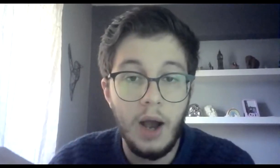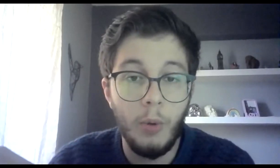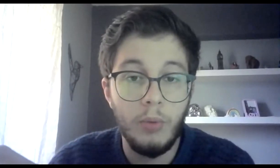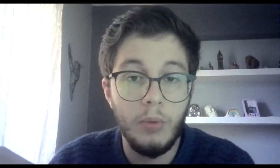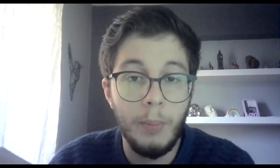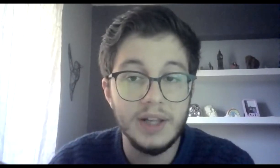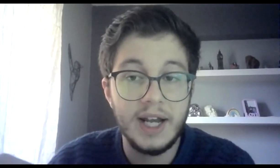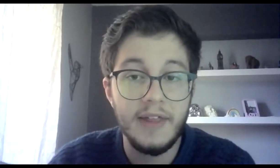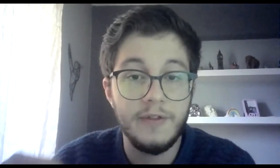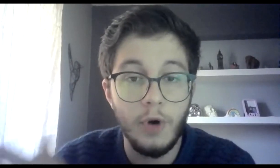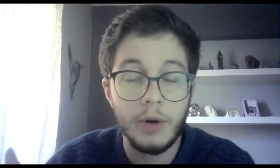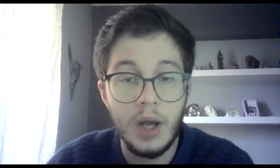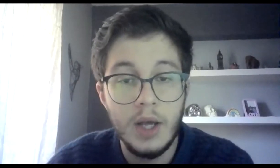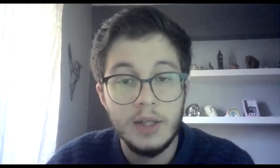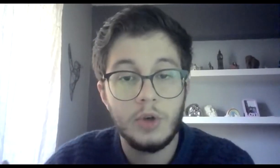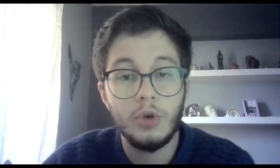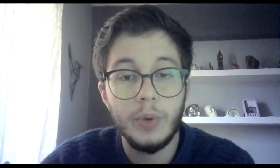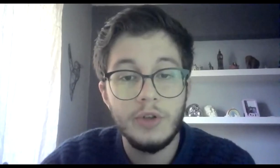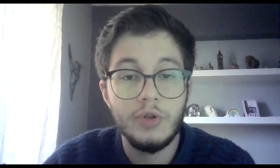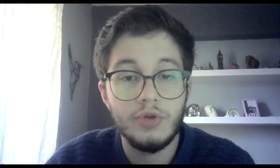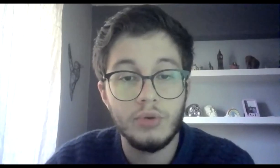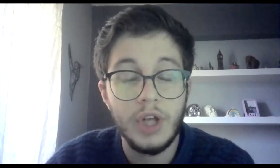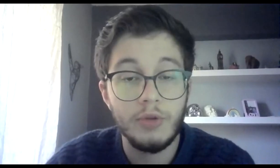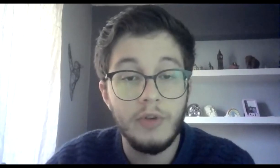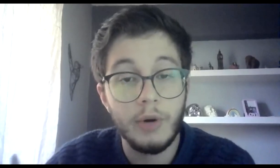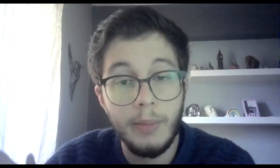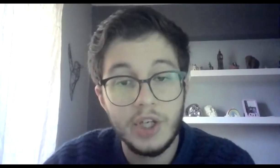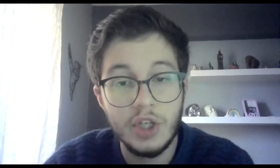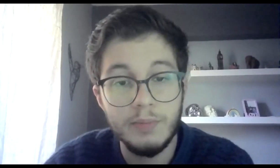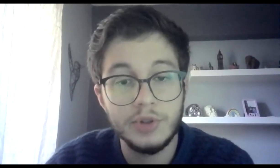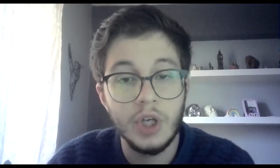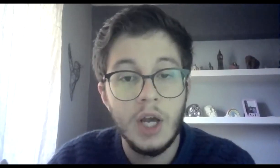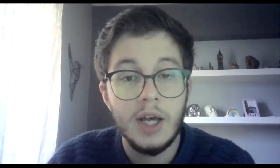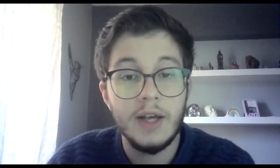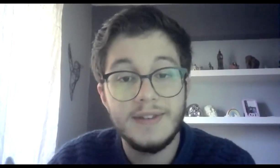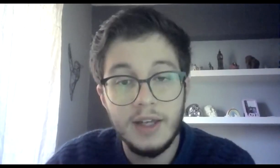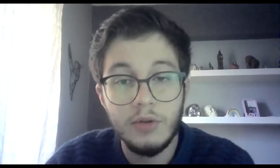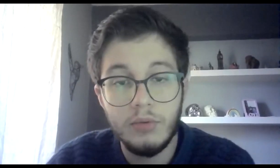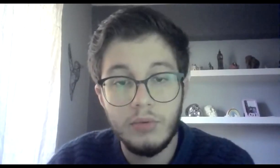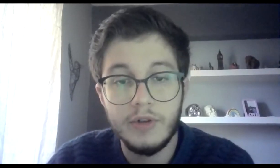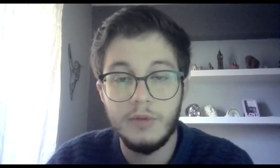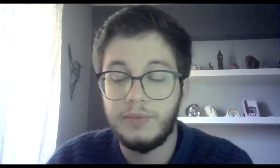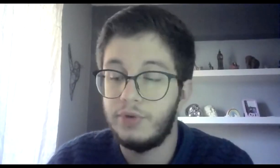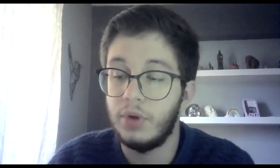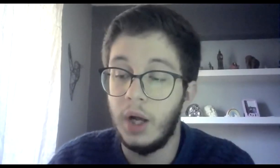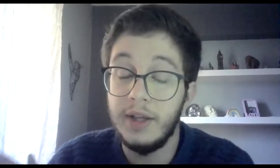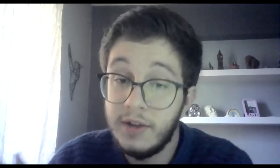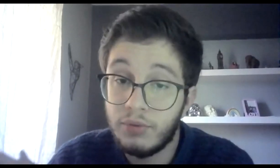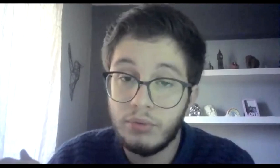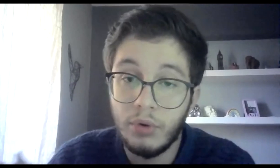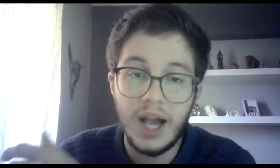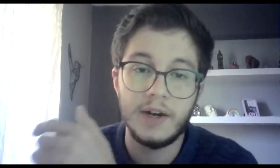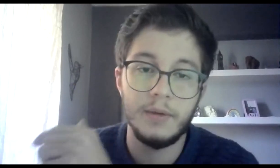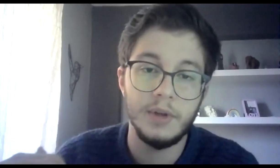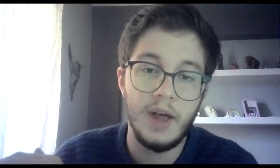que há uma alegada forma de concluir o ensino secundário de uma forma mais simples, seguindo o ensino profissional. E